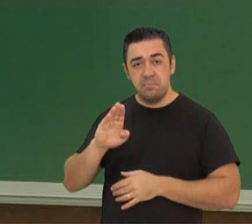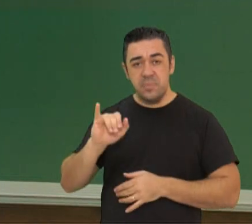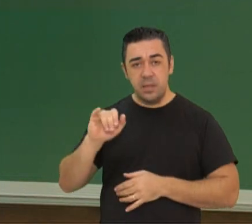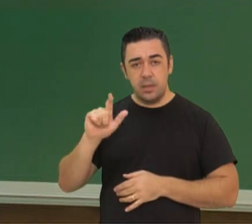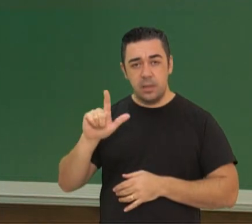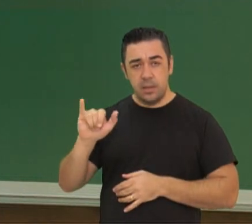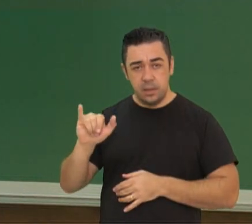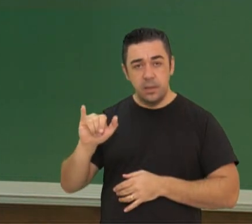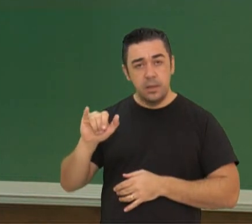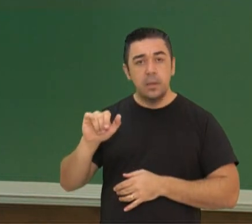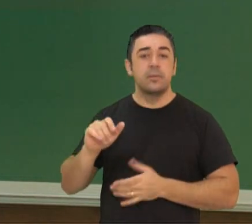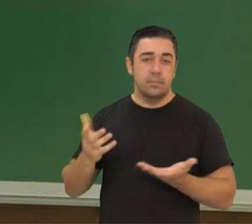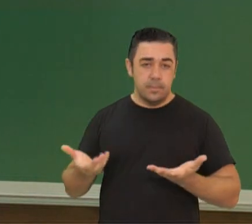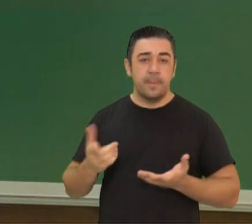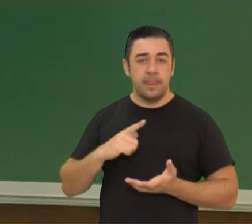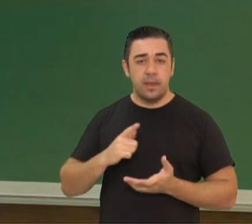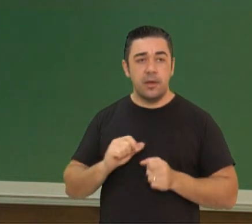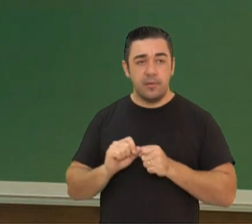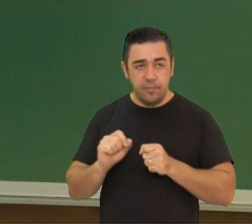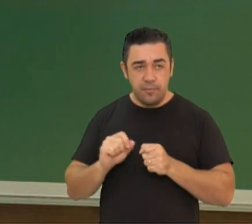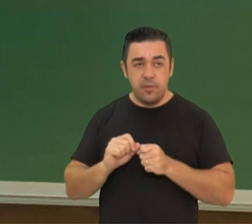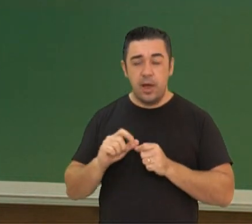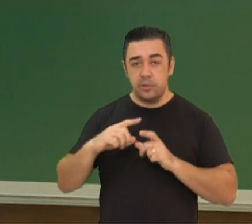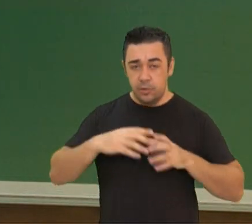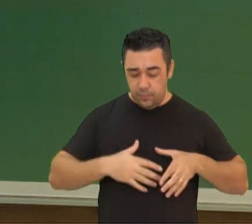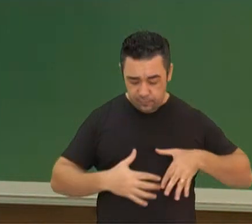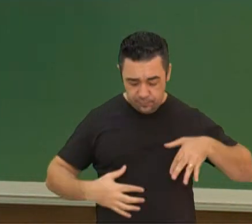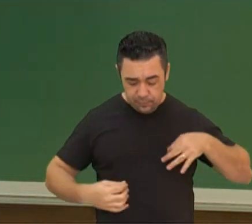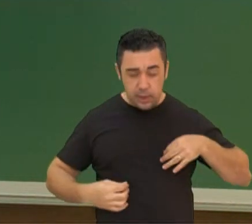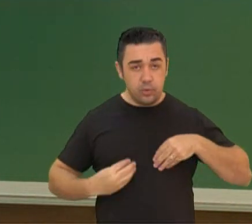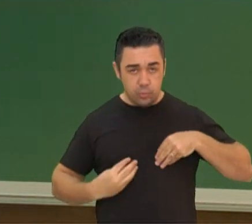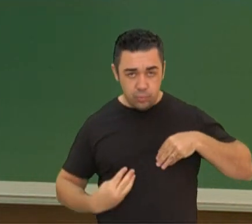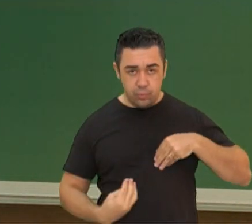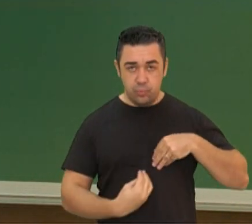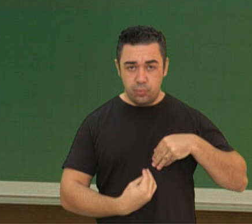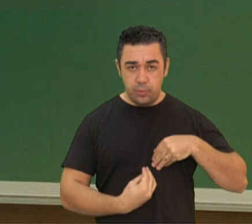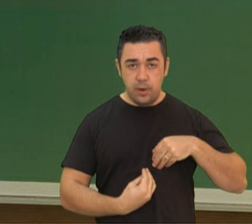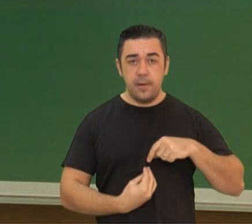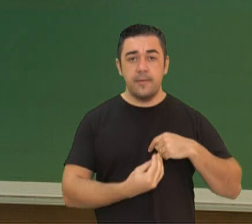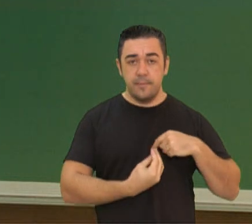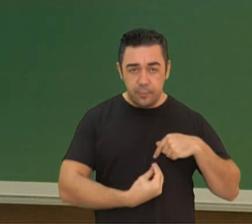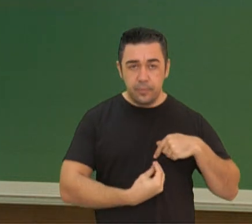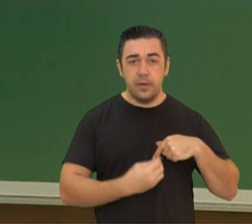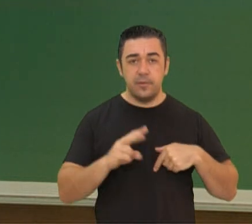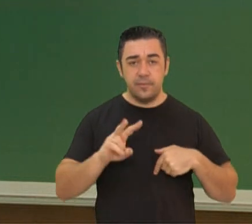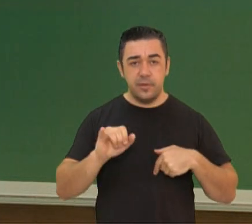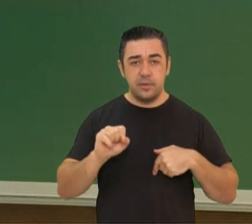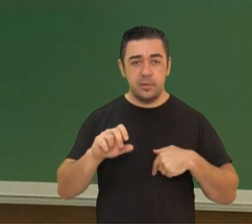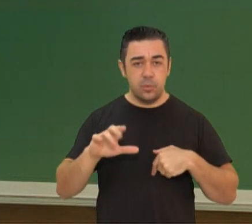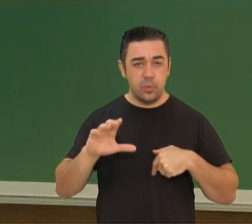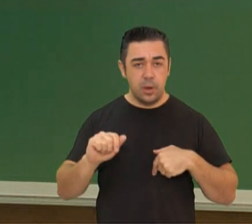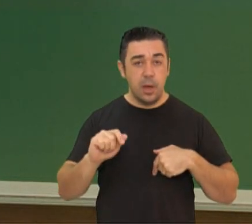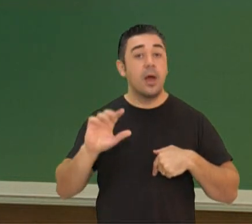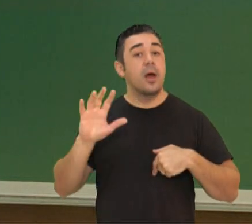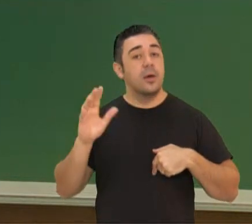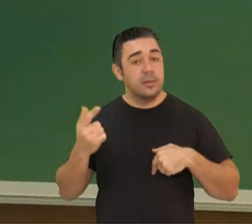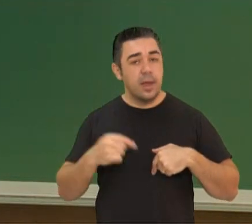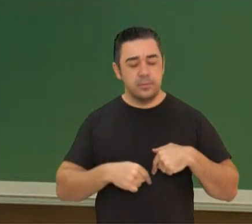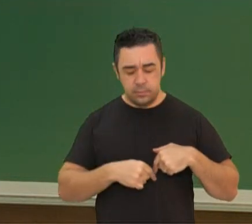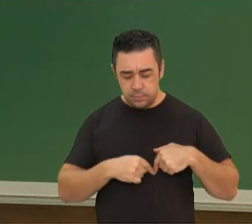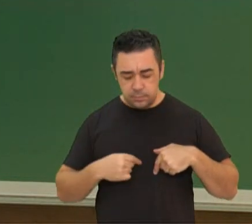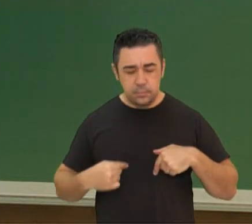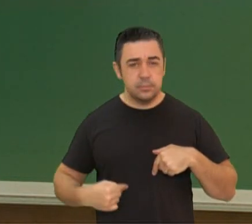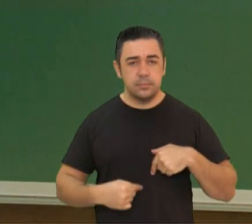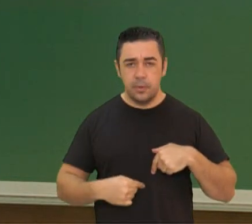aqui o fígado. Então o fígado produz a bile, ela fica armazenada na vesícula, tá? E aí, ó,